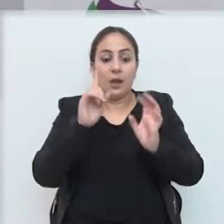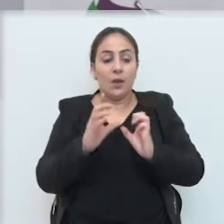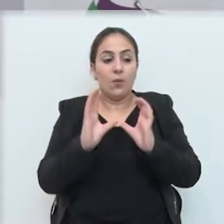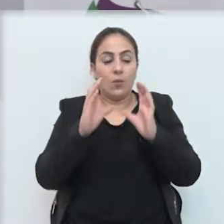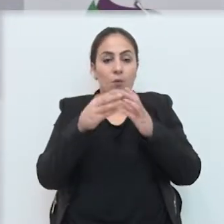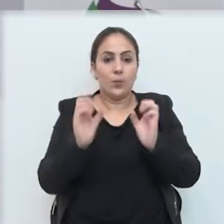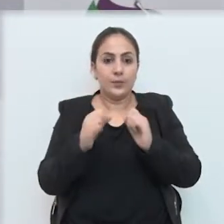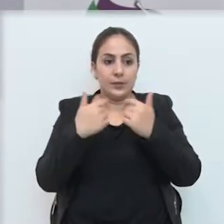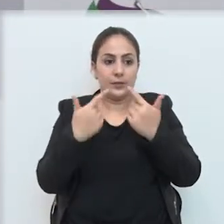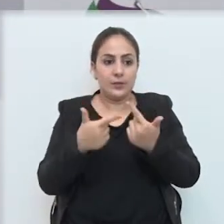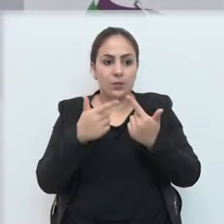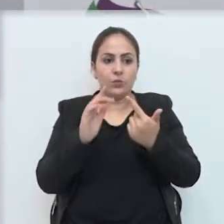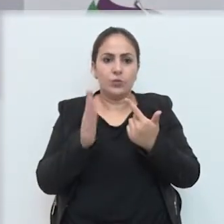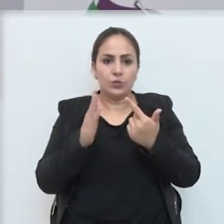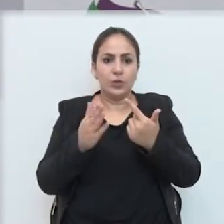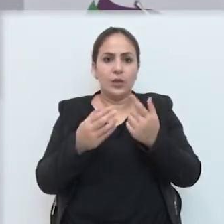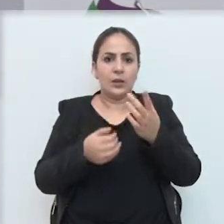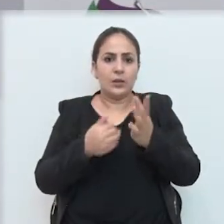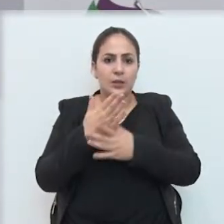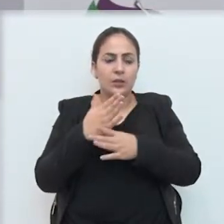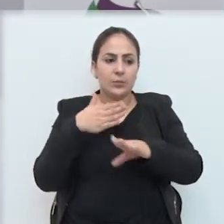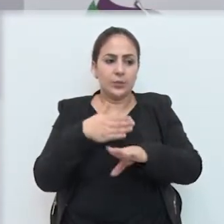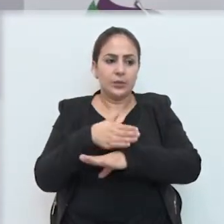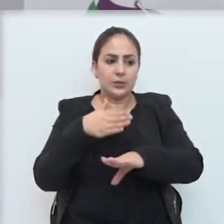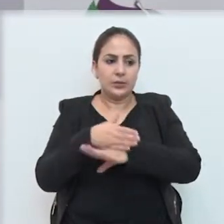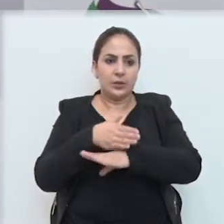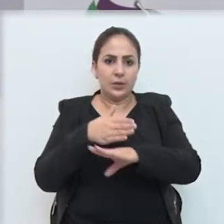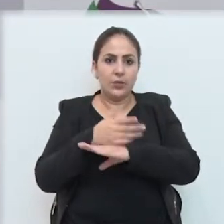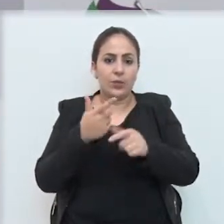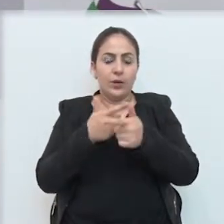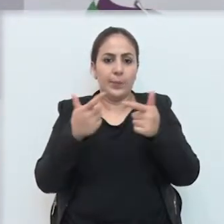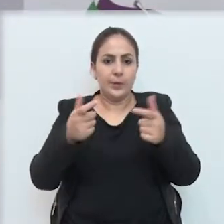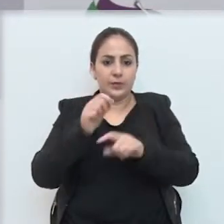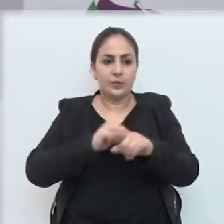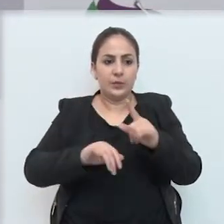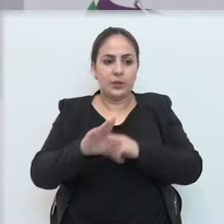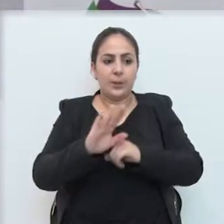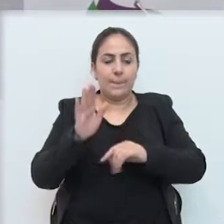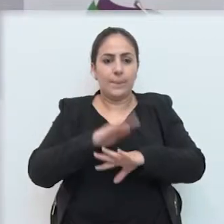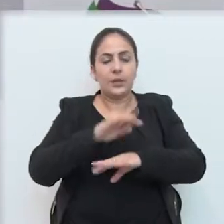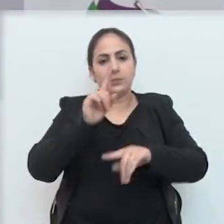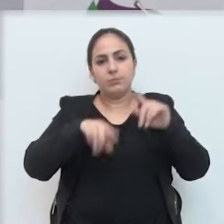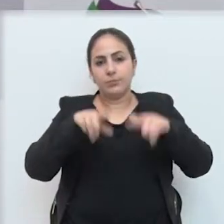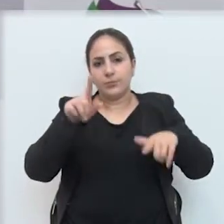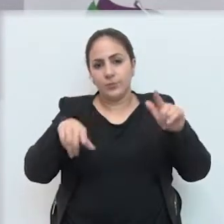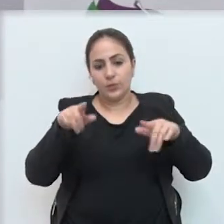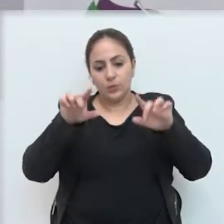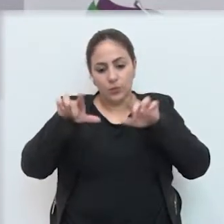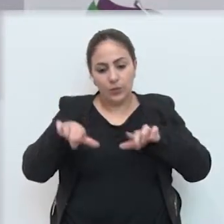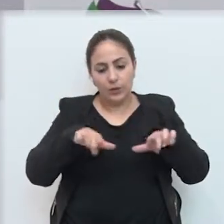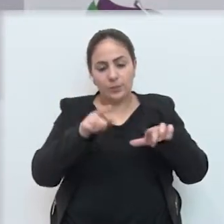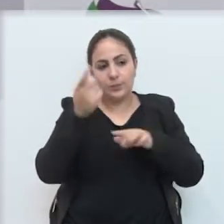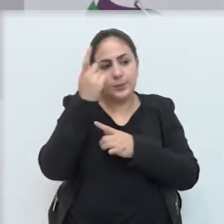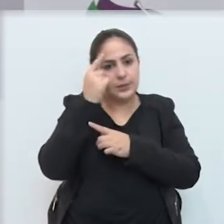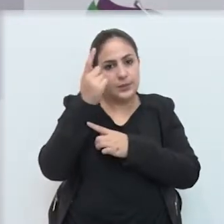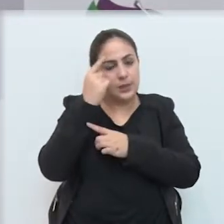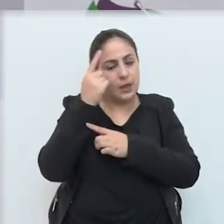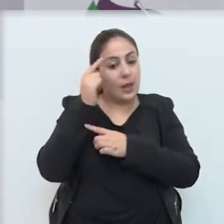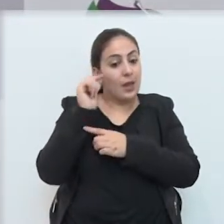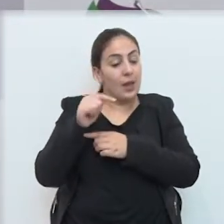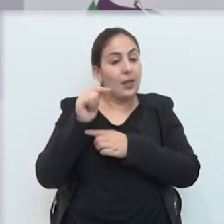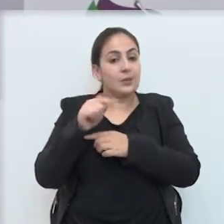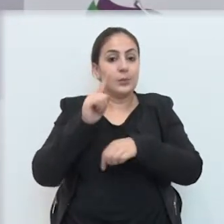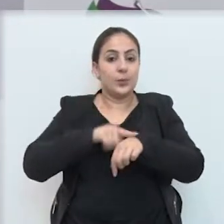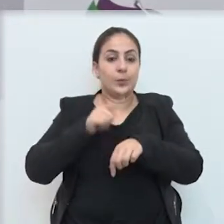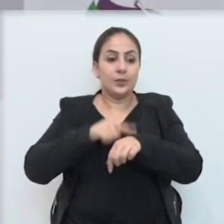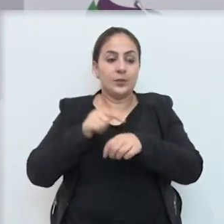um conjunto de ações que são construídas com a participação ampla da sociedade, dos mais variados setores, para pensar